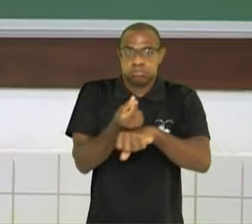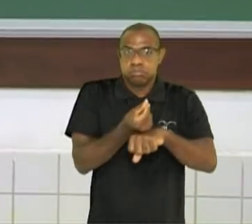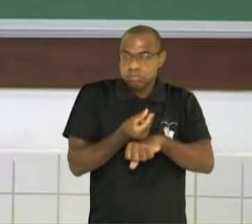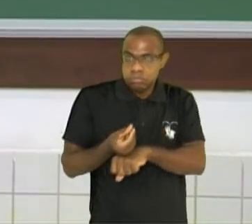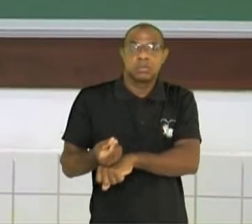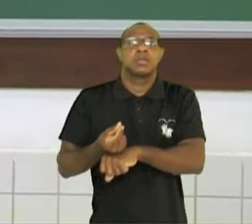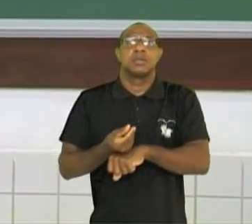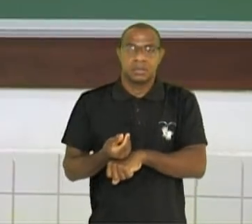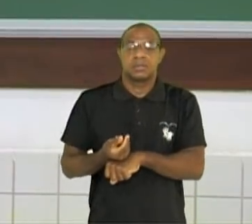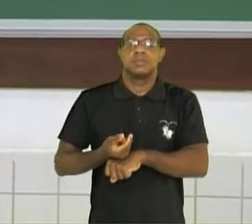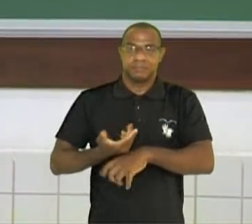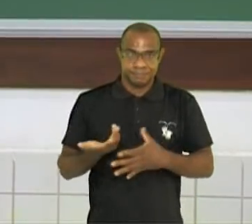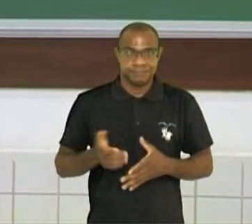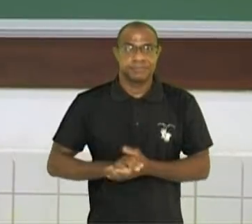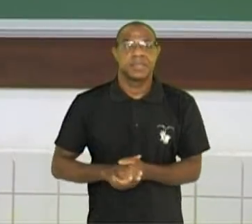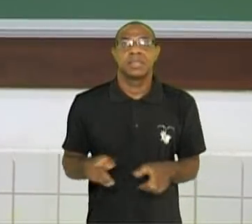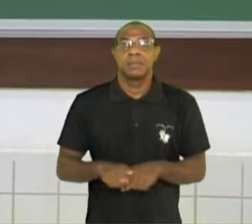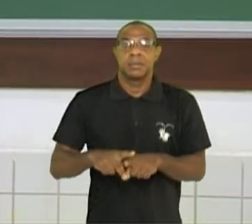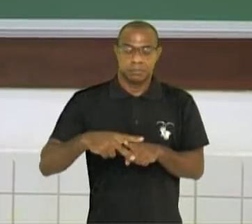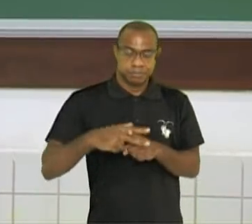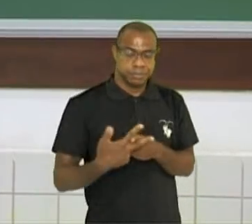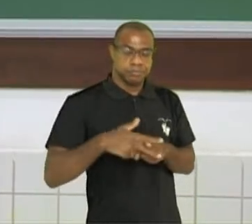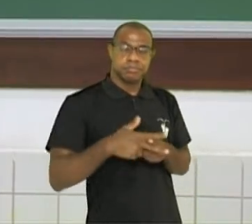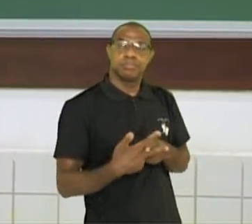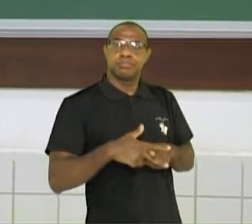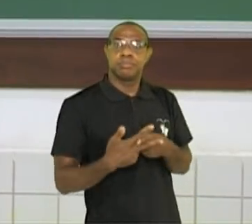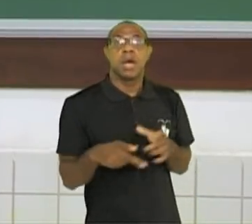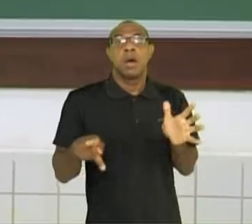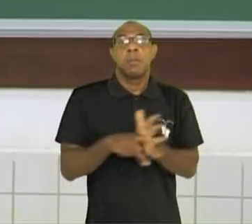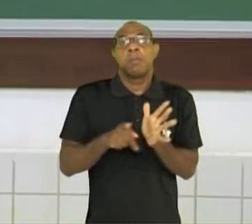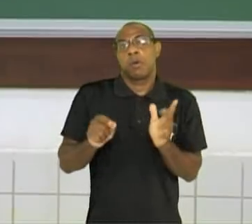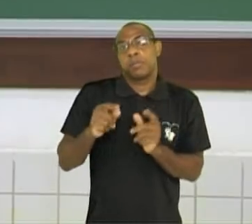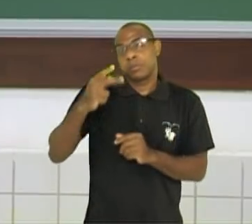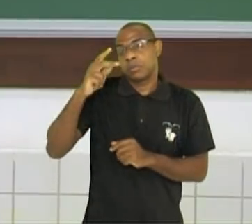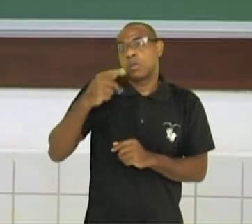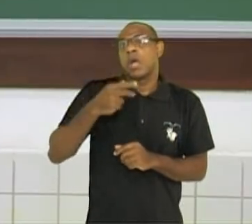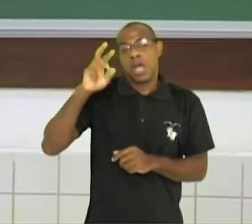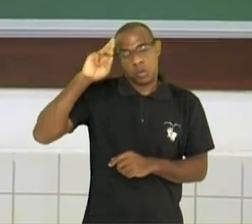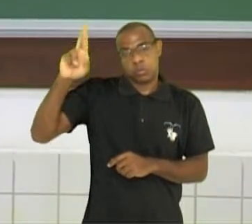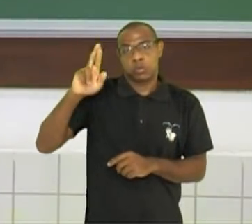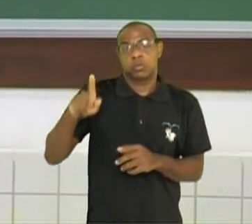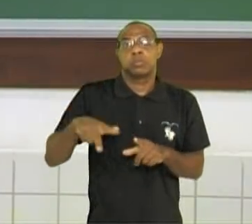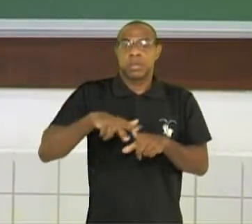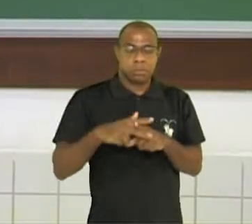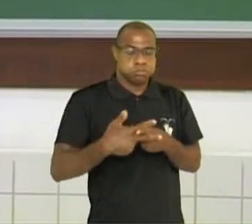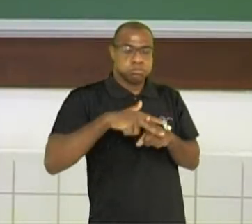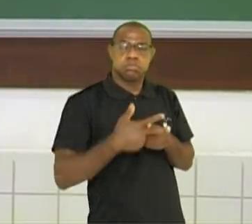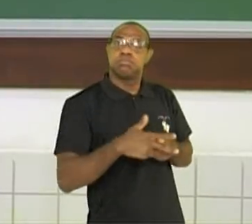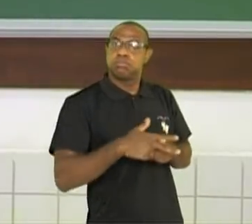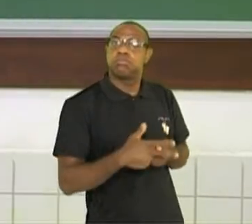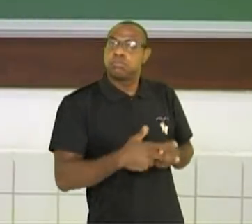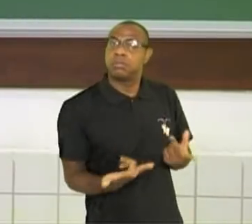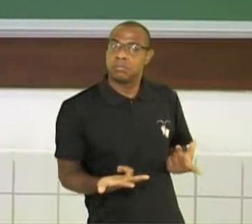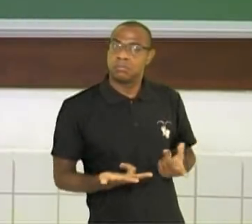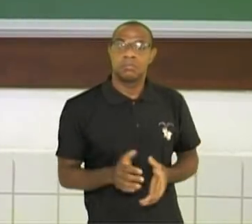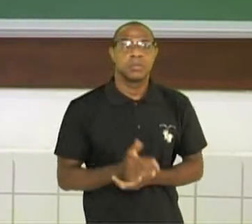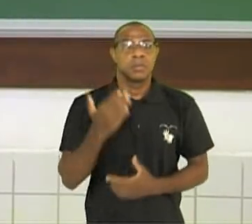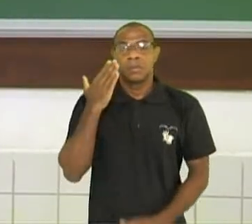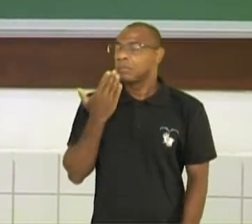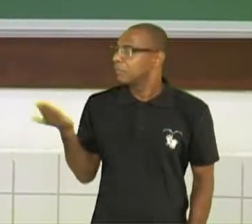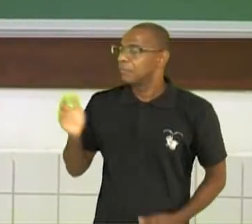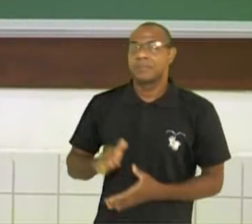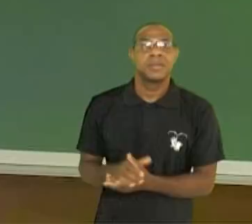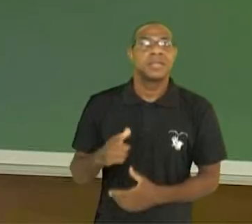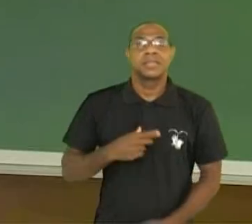dono da matéria-prima e é quem vai ficar com o lucro da venda daquele produto. Ok? Aqui, ó, tem